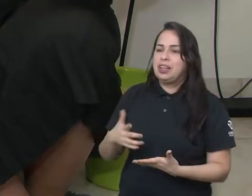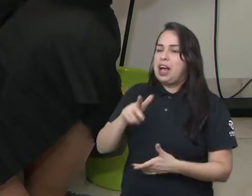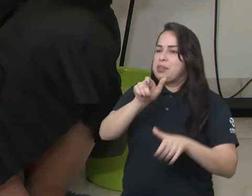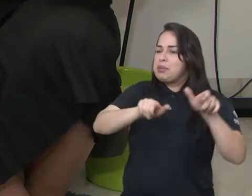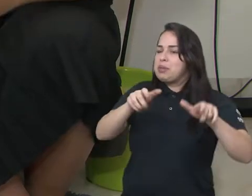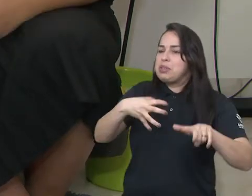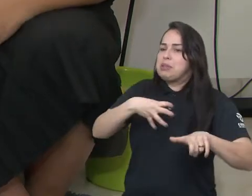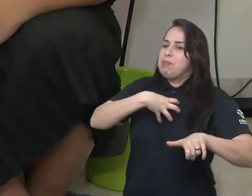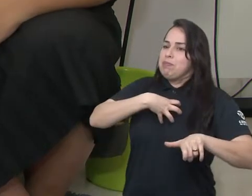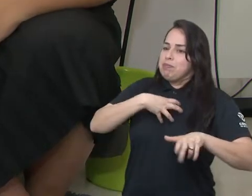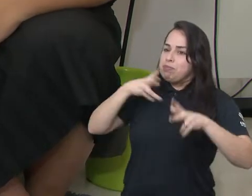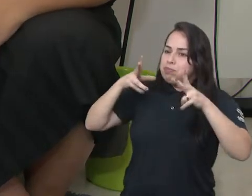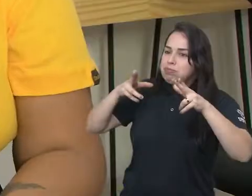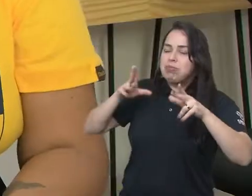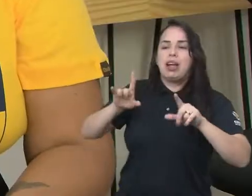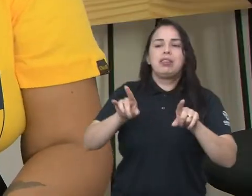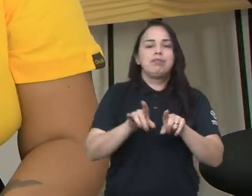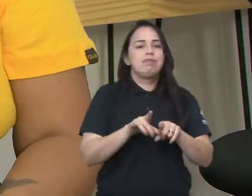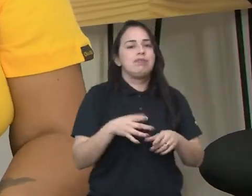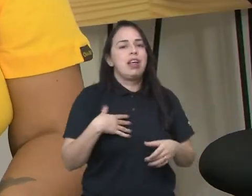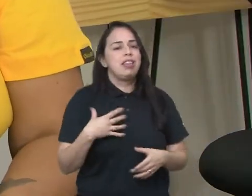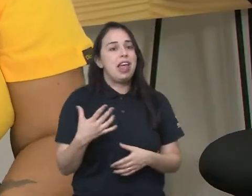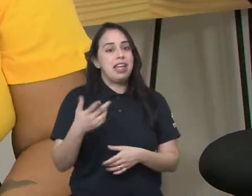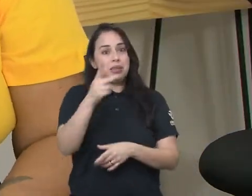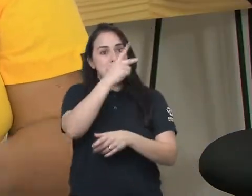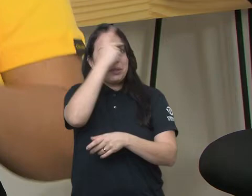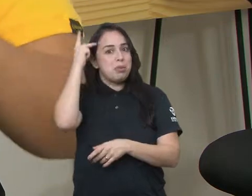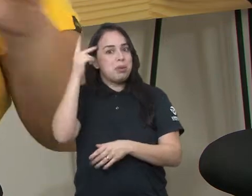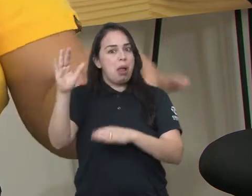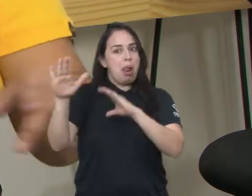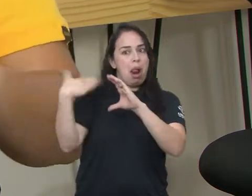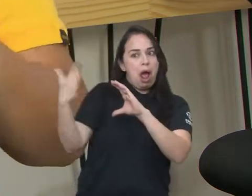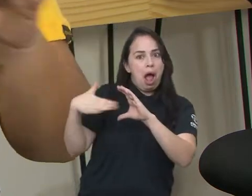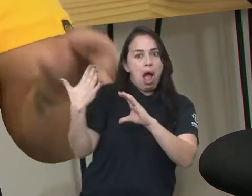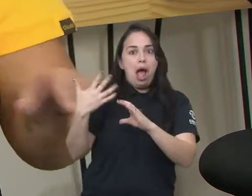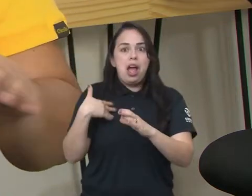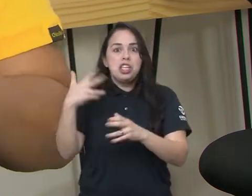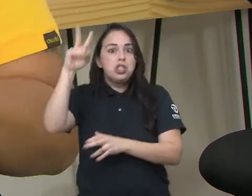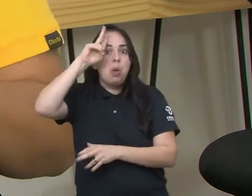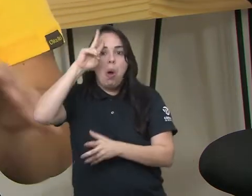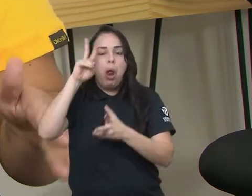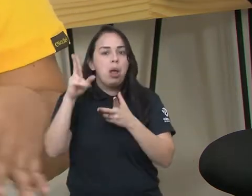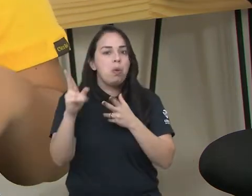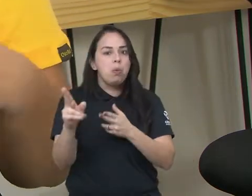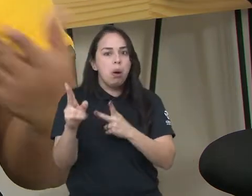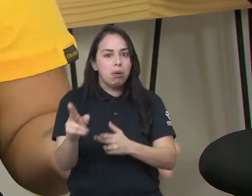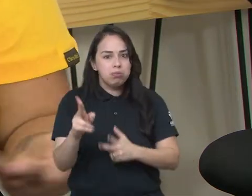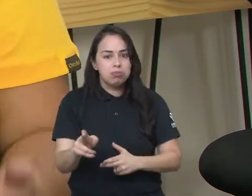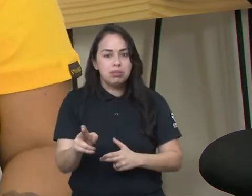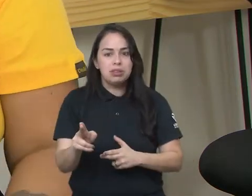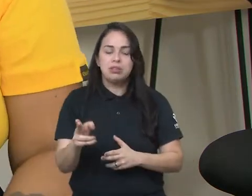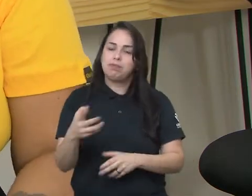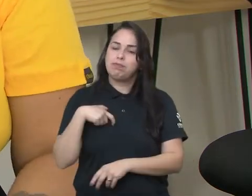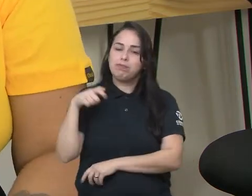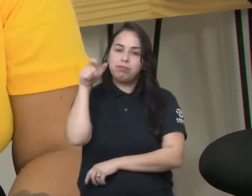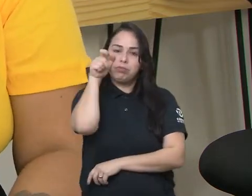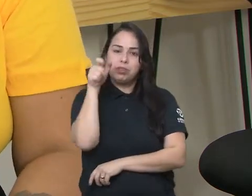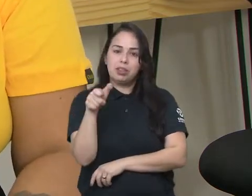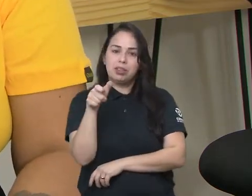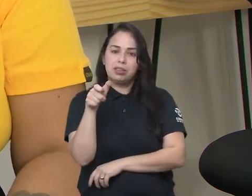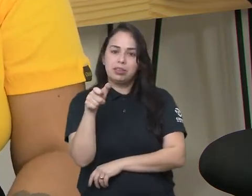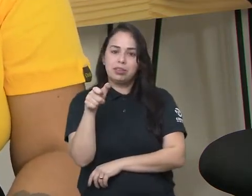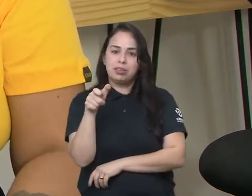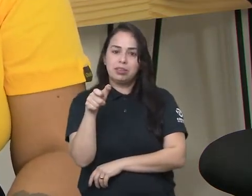recorrente. Nossa, só o nome já bate. E aí teve gente que na hora já, meu Deus, era exatamente isso que eu vivia e tal. E